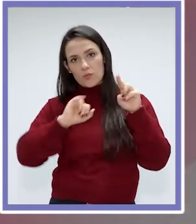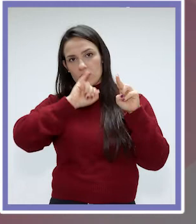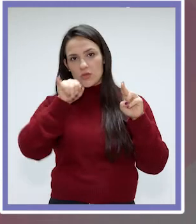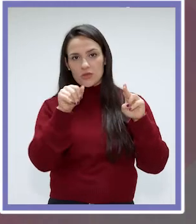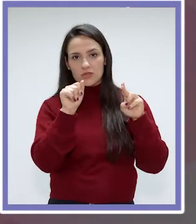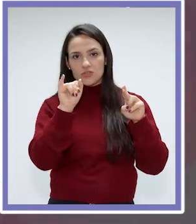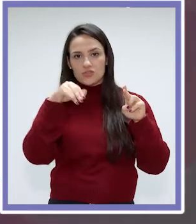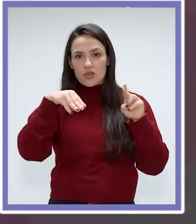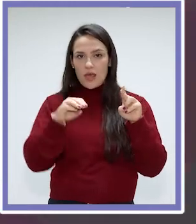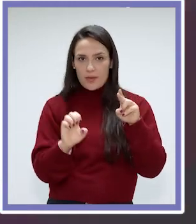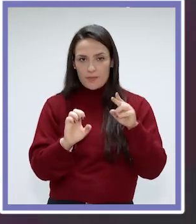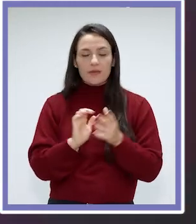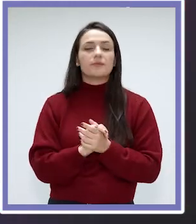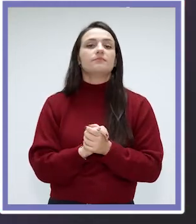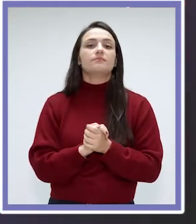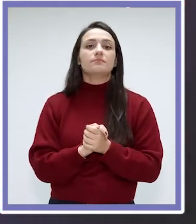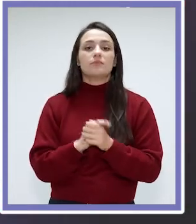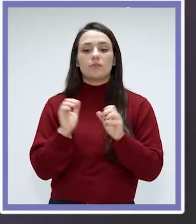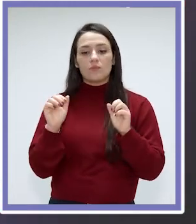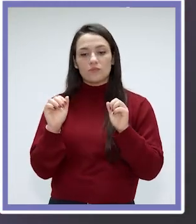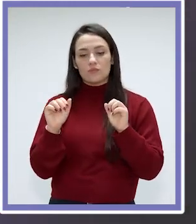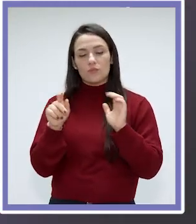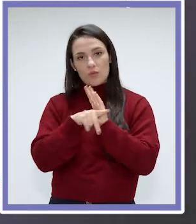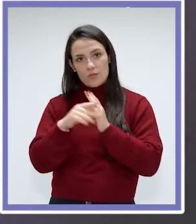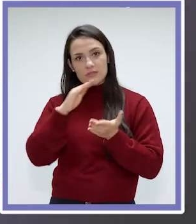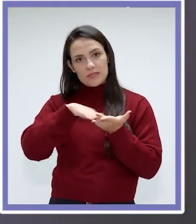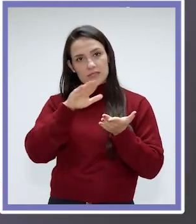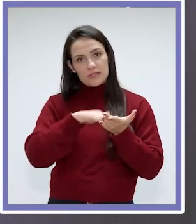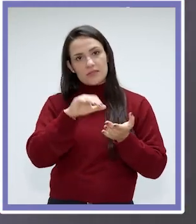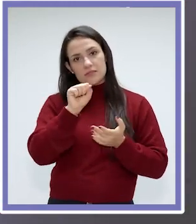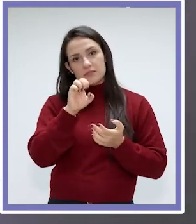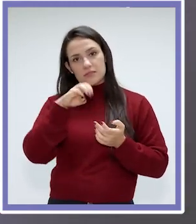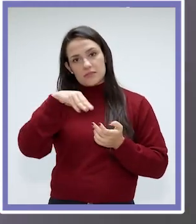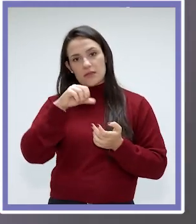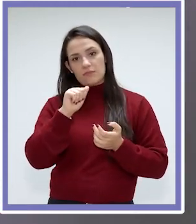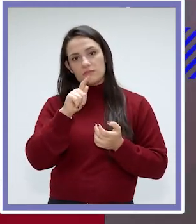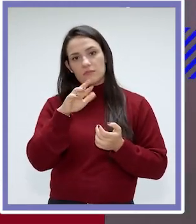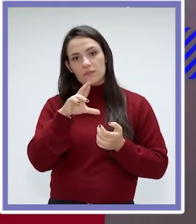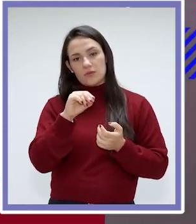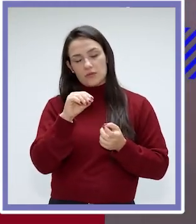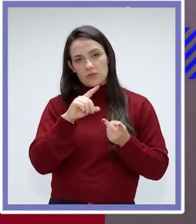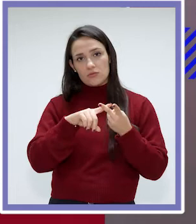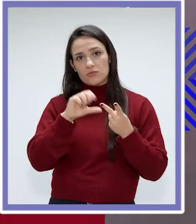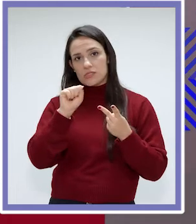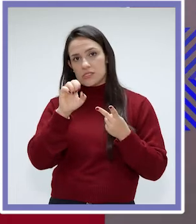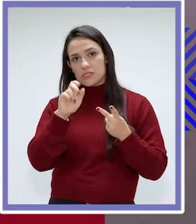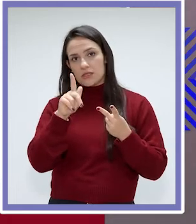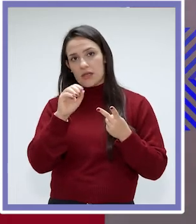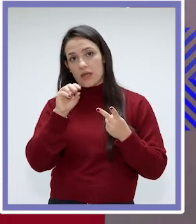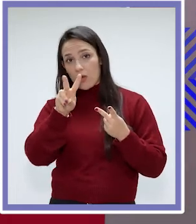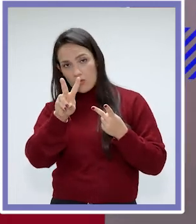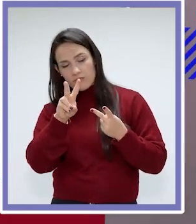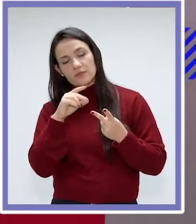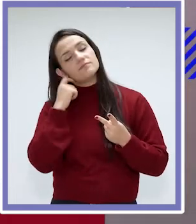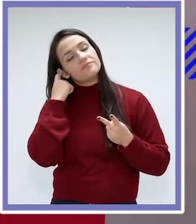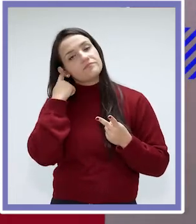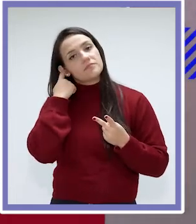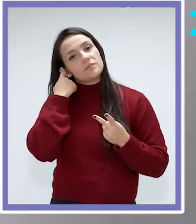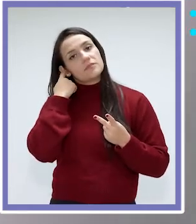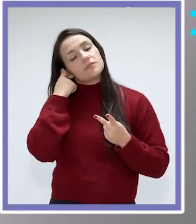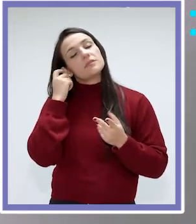da Semagro e também da Segov. Então, são articulações que a gente tem feito